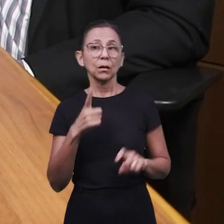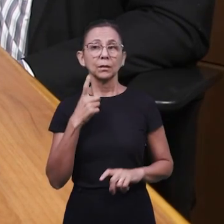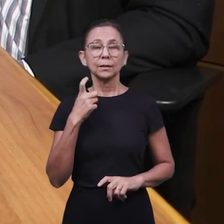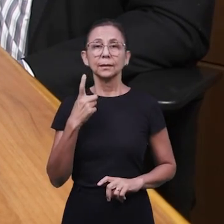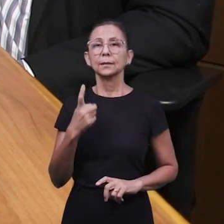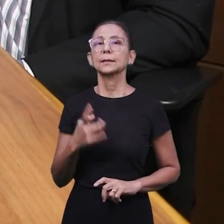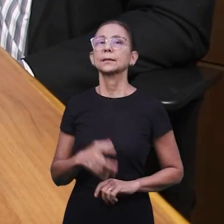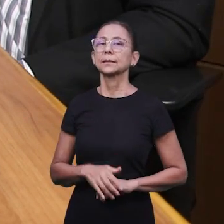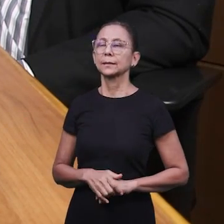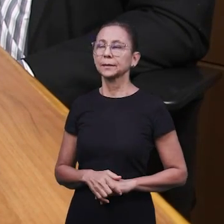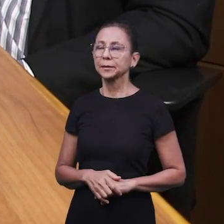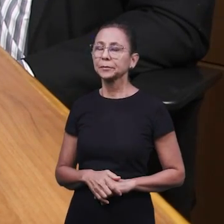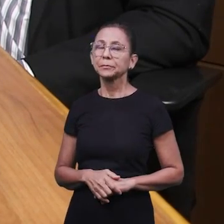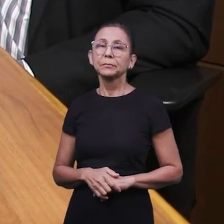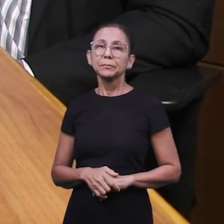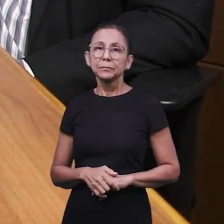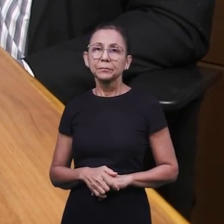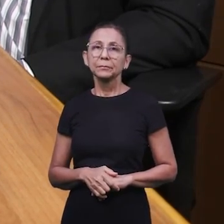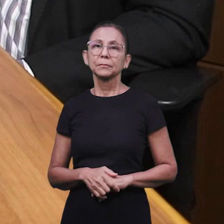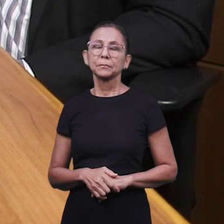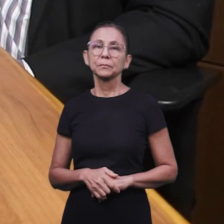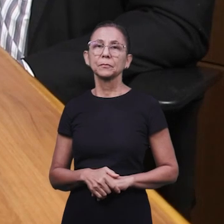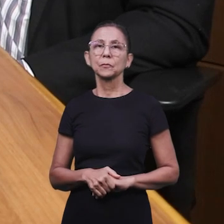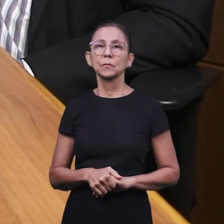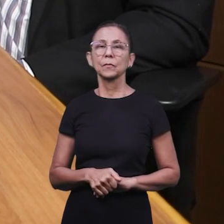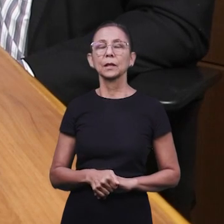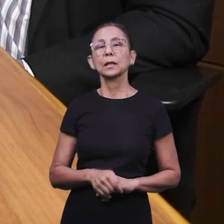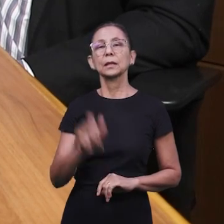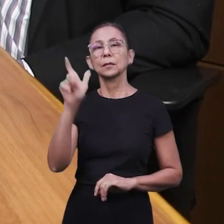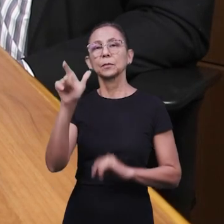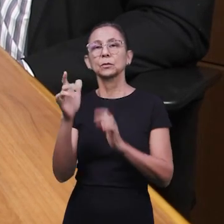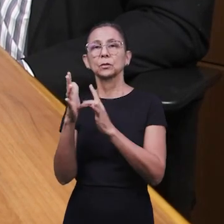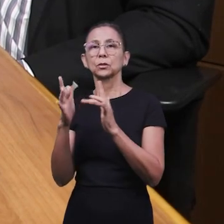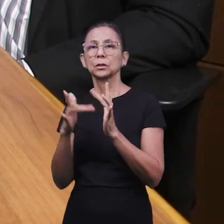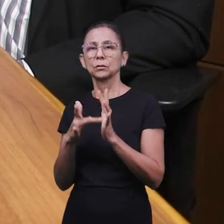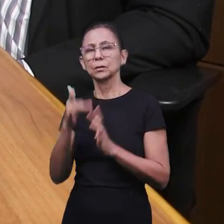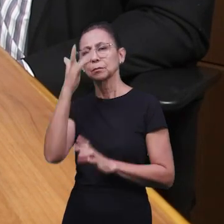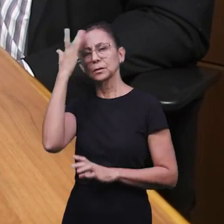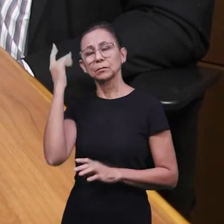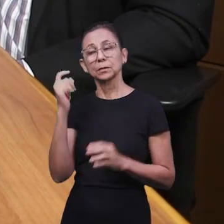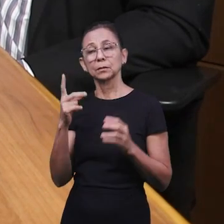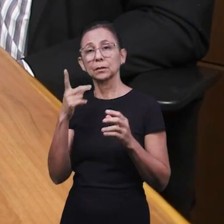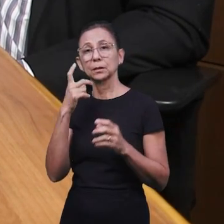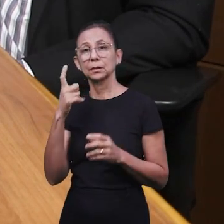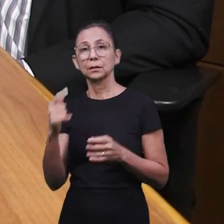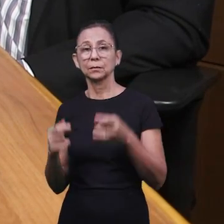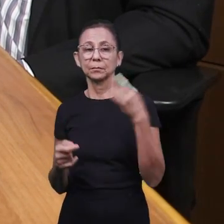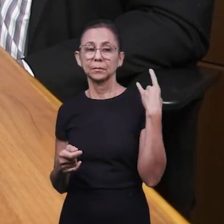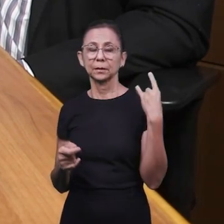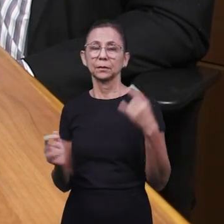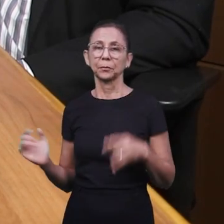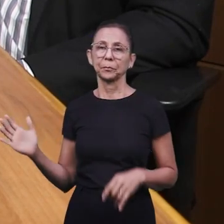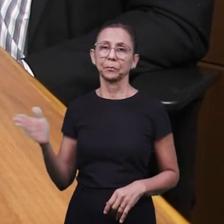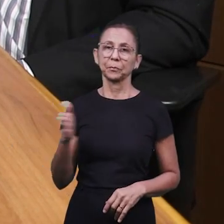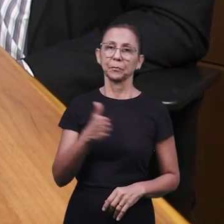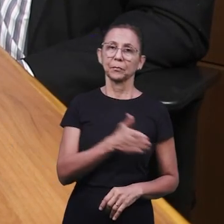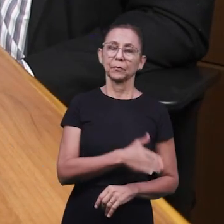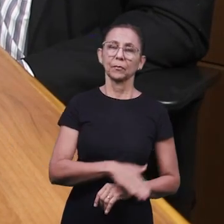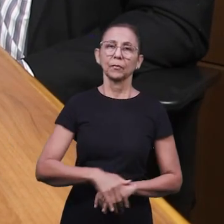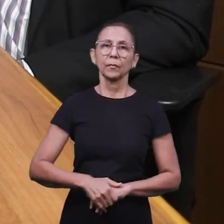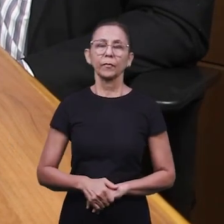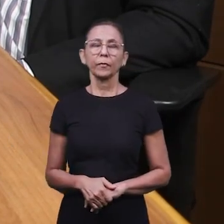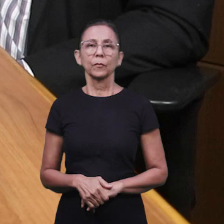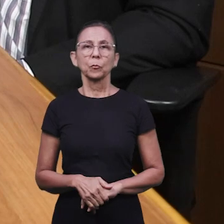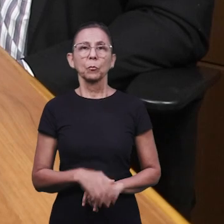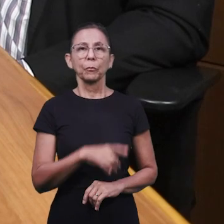há muitos interesses em volta do poço, né? E quando a Rebeca chegou, ele olhou para ela, pediu um sinal ao Senhor,